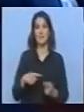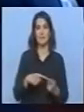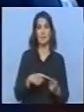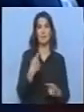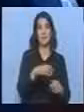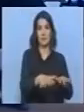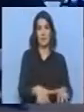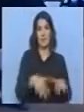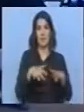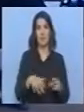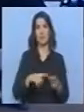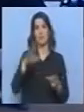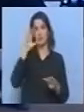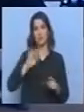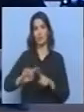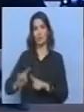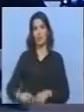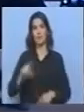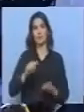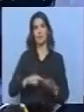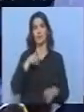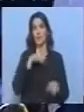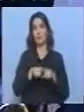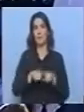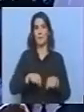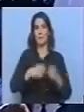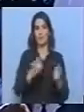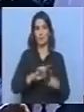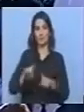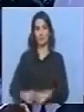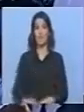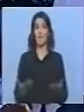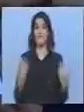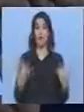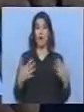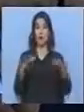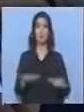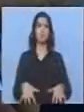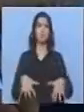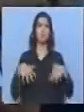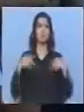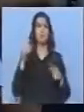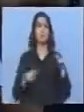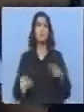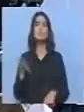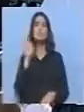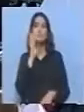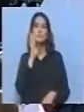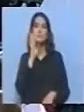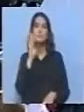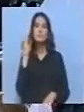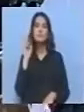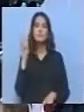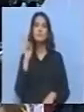Parlamento, ministros e deputados de vários partidos. Cá fora, centenas de pessoas ouviram a aula de sapiência através